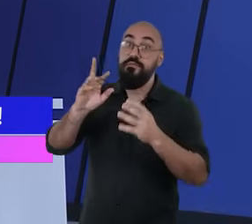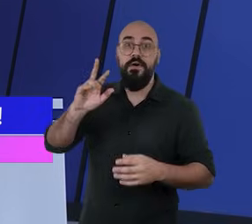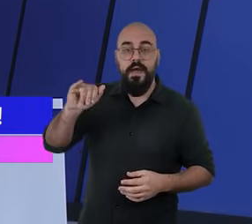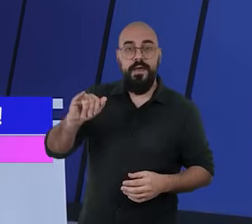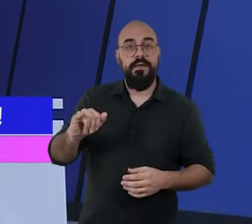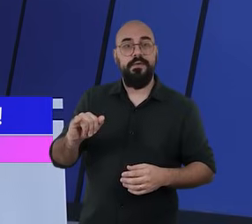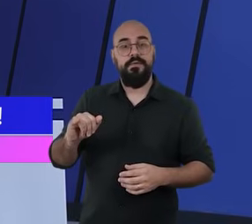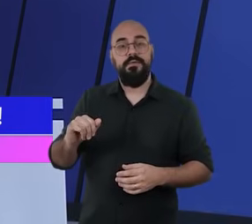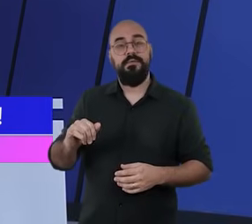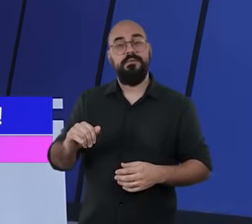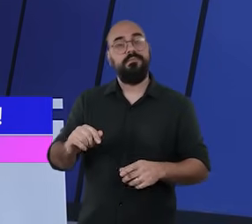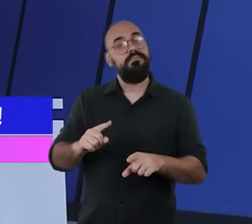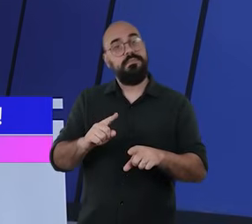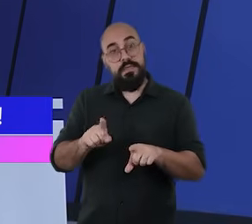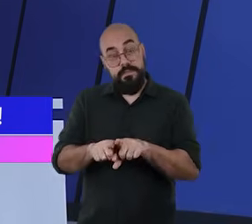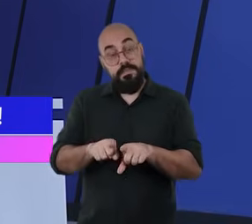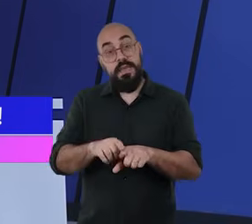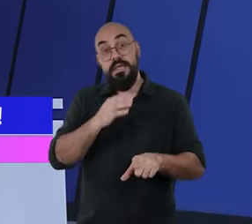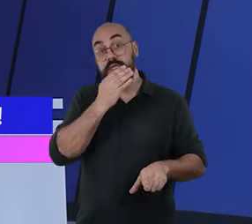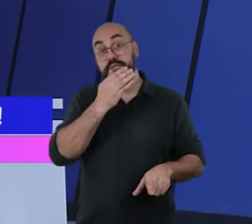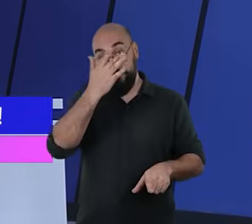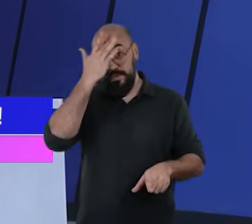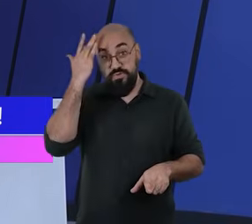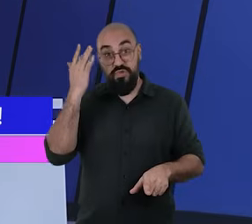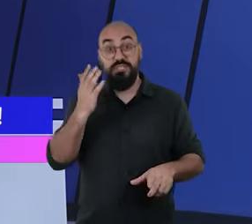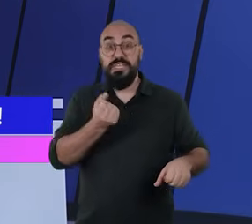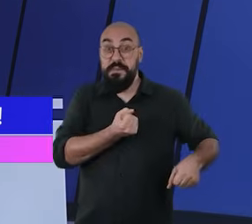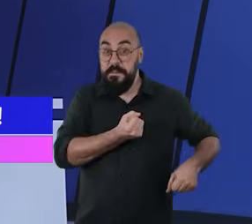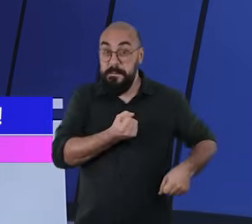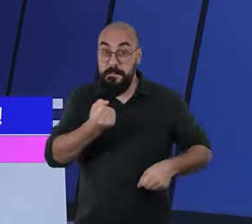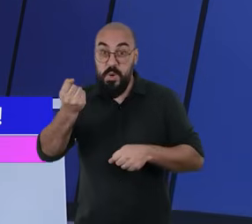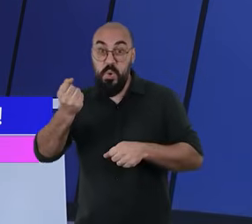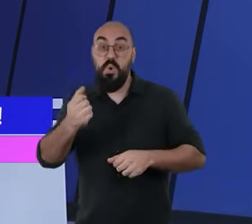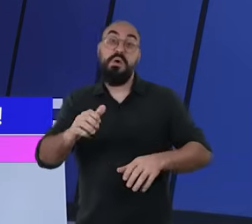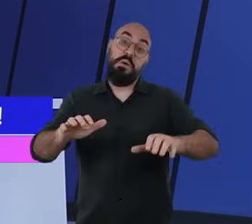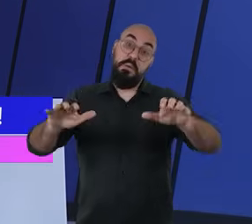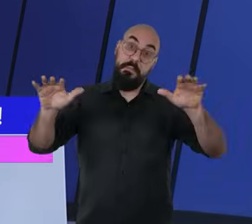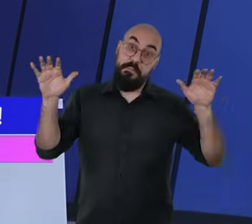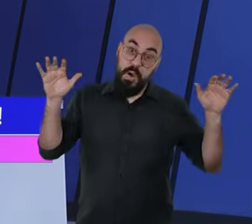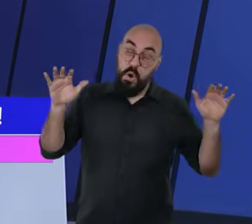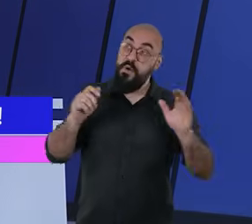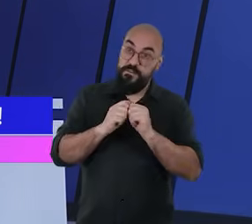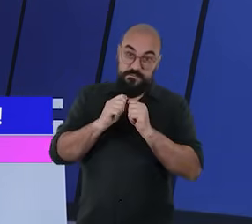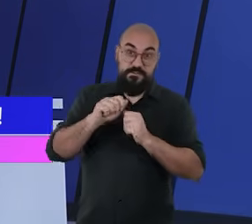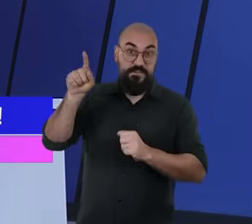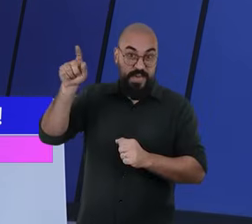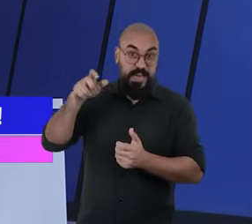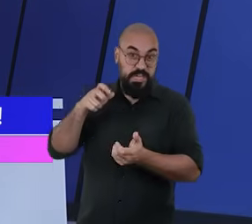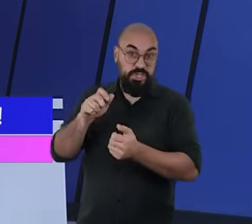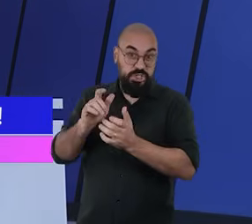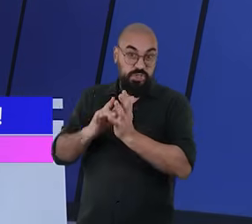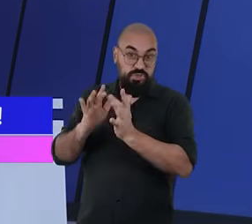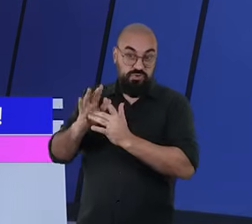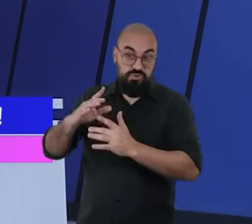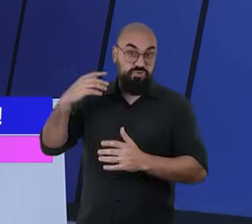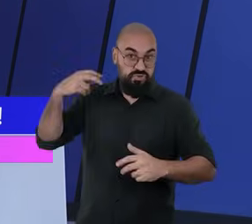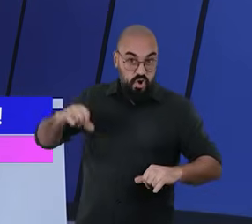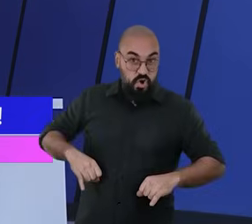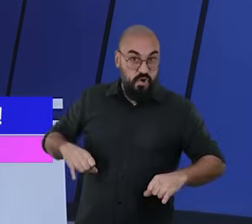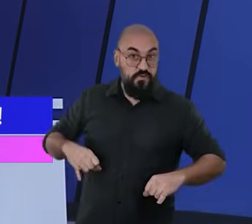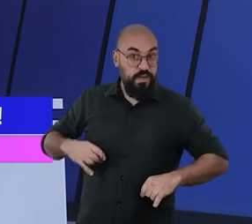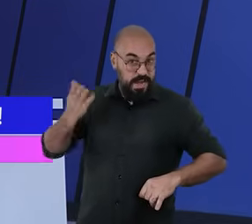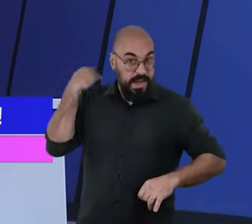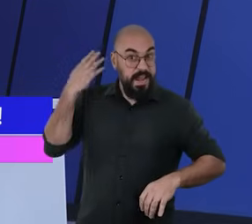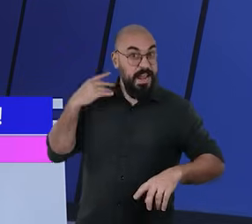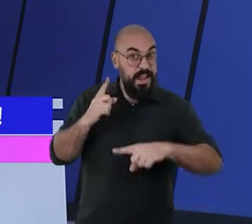até aqueles que traspassaram Jesus também verão a vinda do Filho do Homem. E de todas as tribos da terra vão se